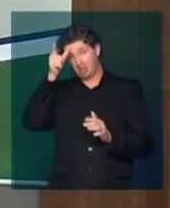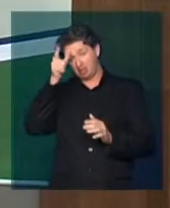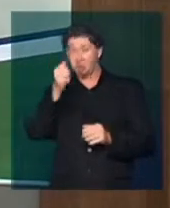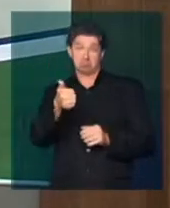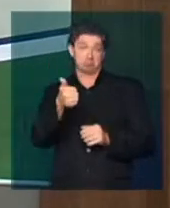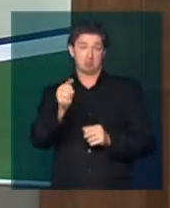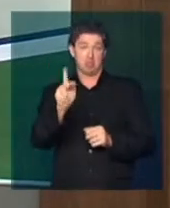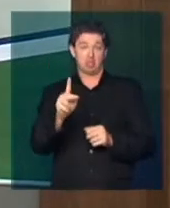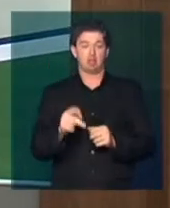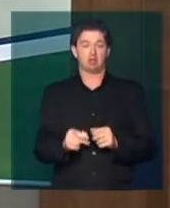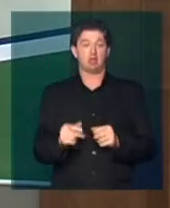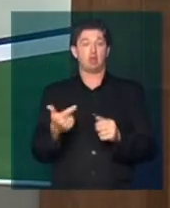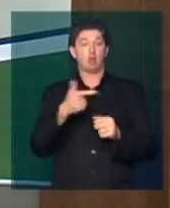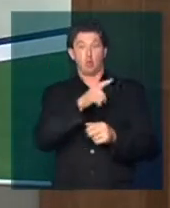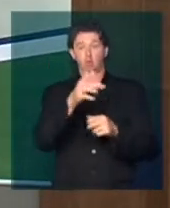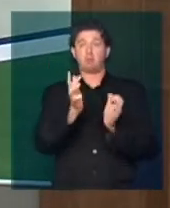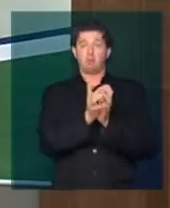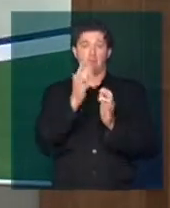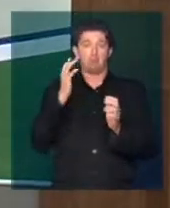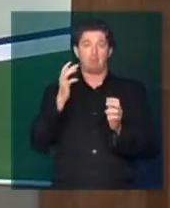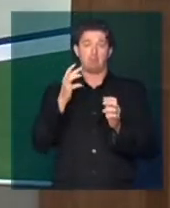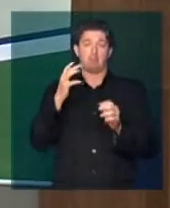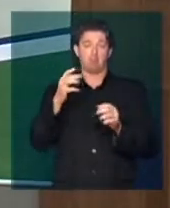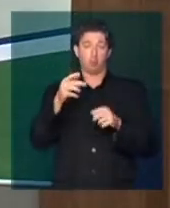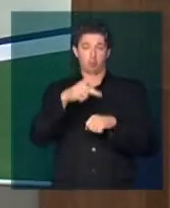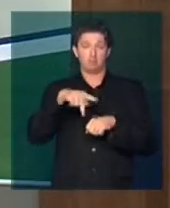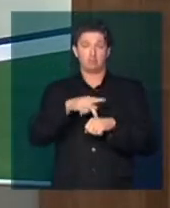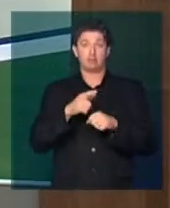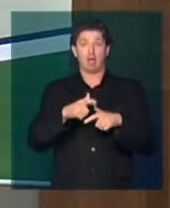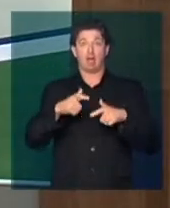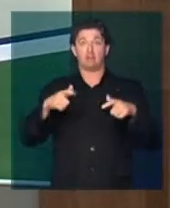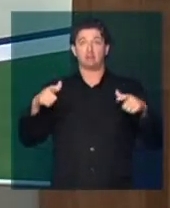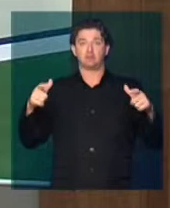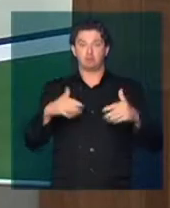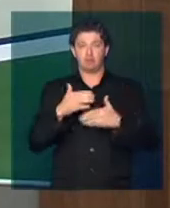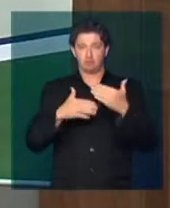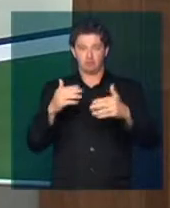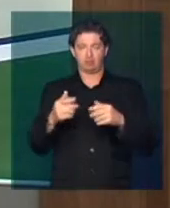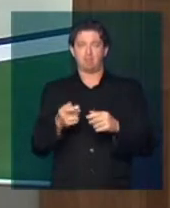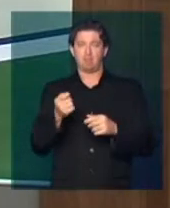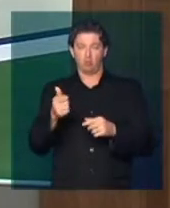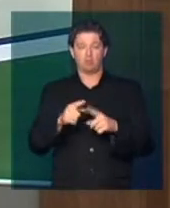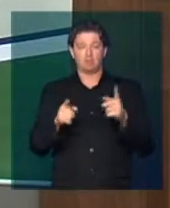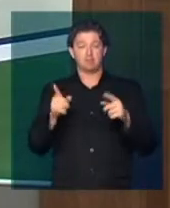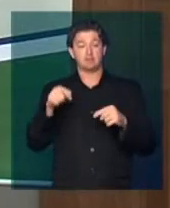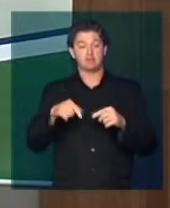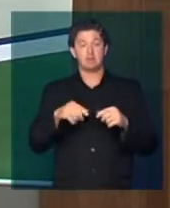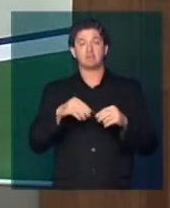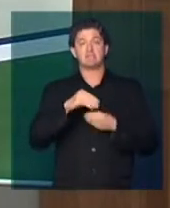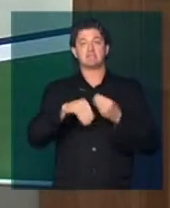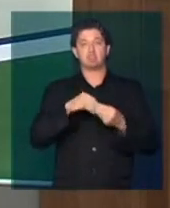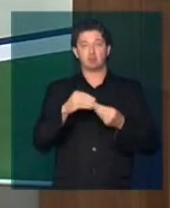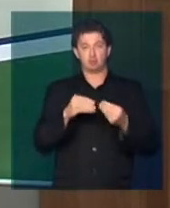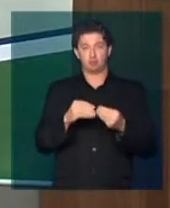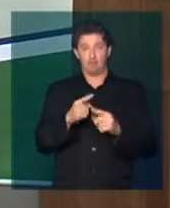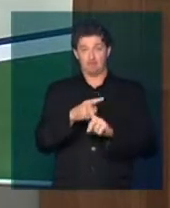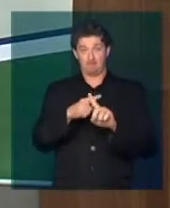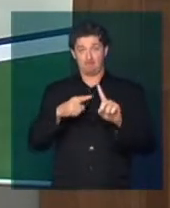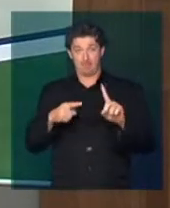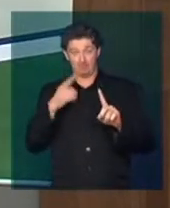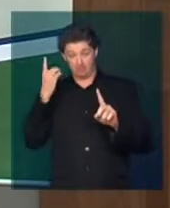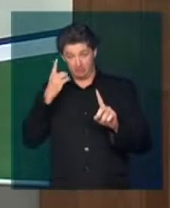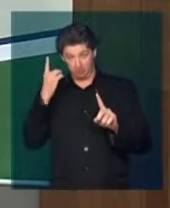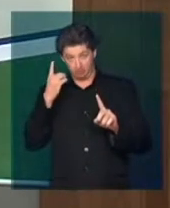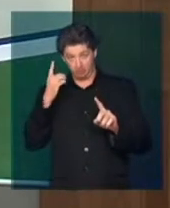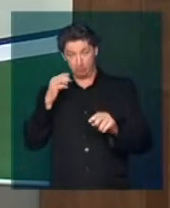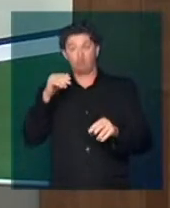deu certo, e muitos países hoje, é o sistema que mais cresce no mundo, embora ainda seja minoritário, é o sistema misto, que metade dos deputados